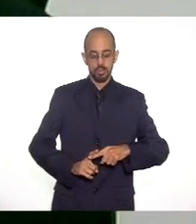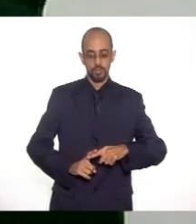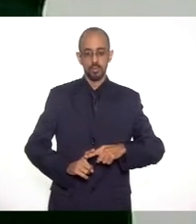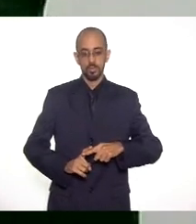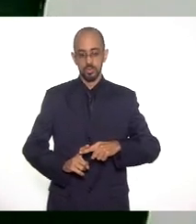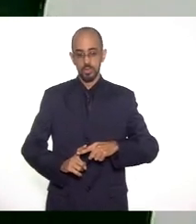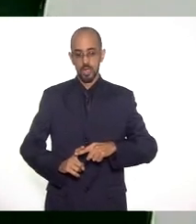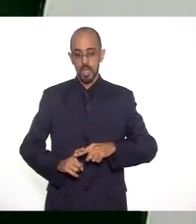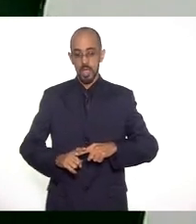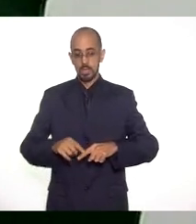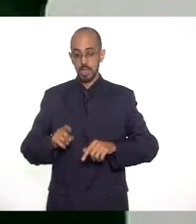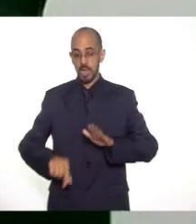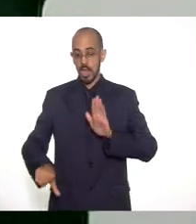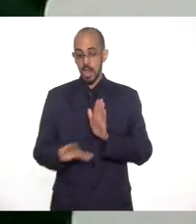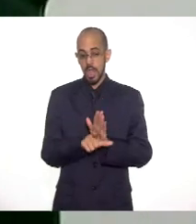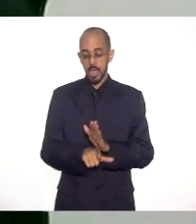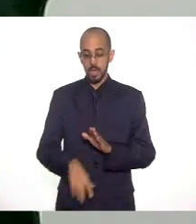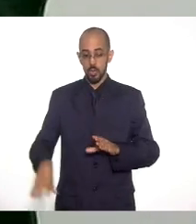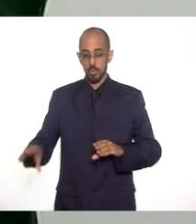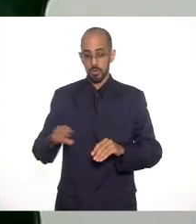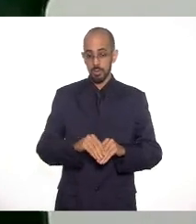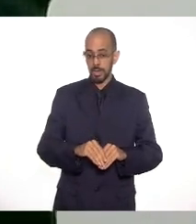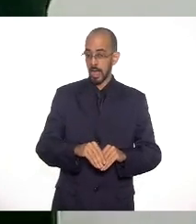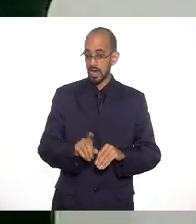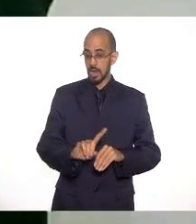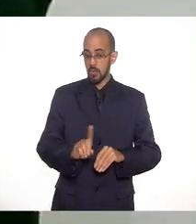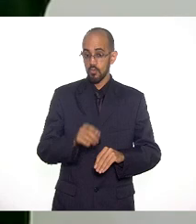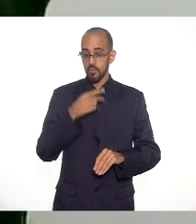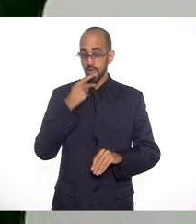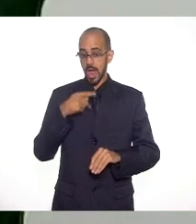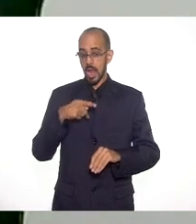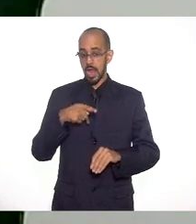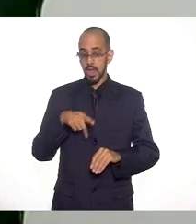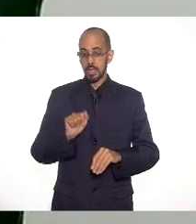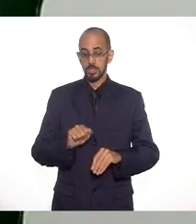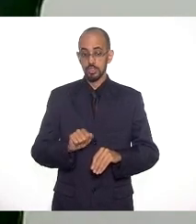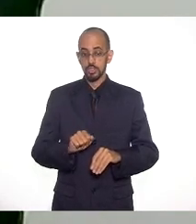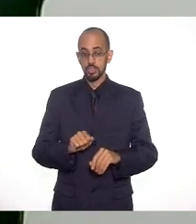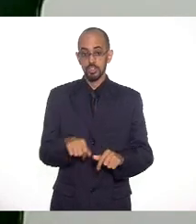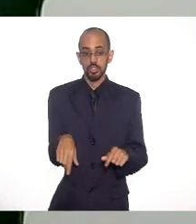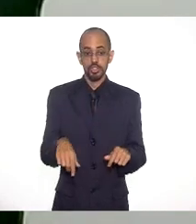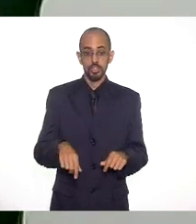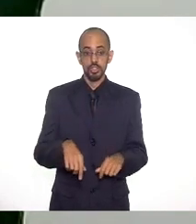Essa lei complementar não está falando de imunidade, está falando novamente de isenção.